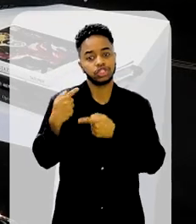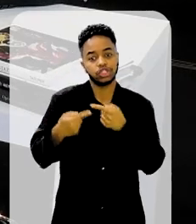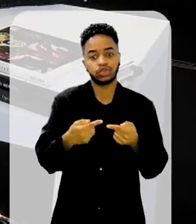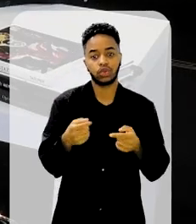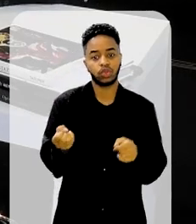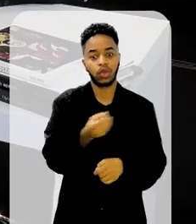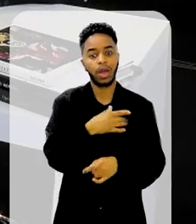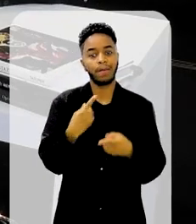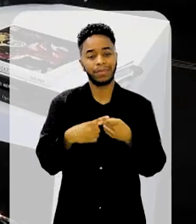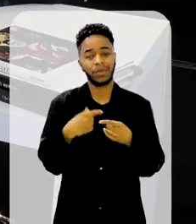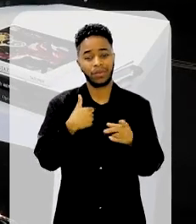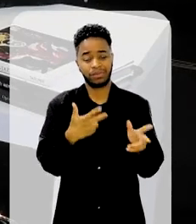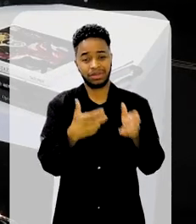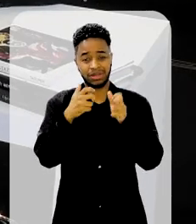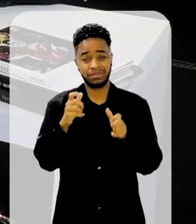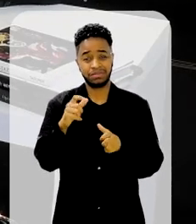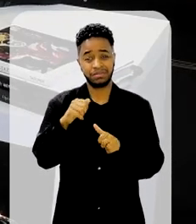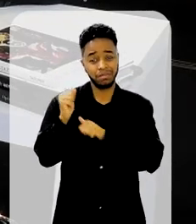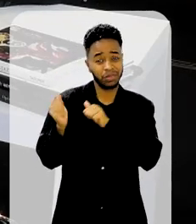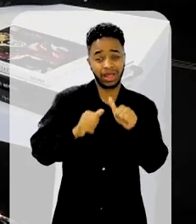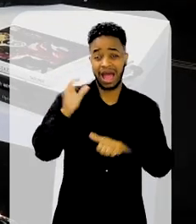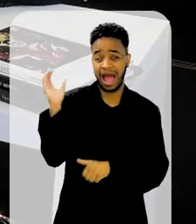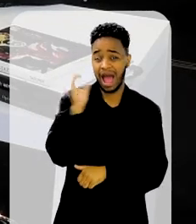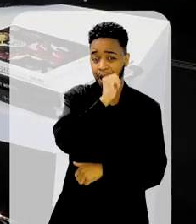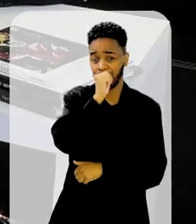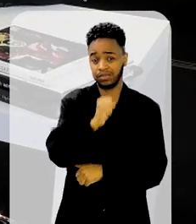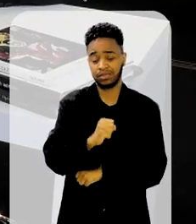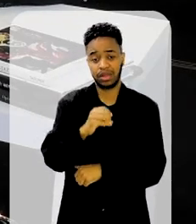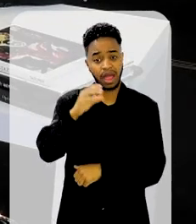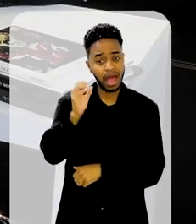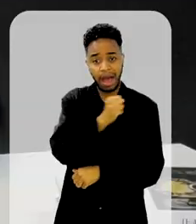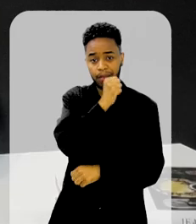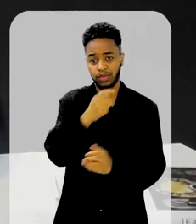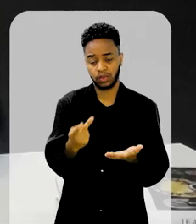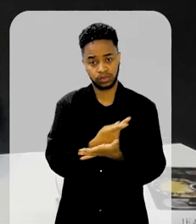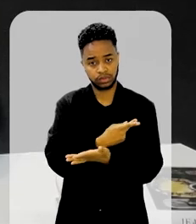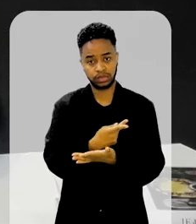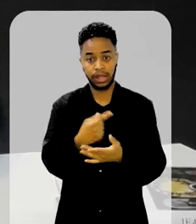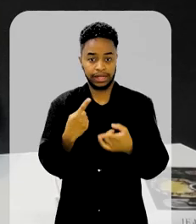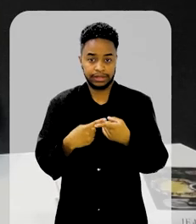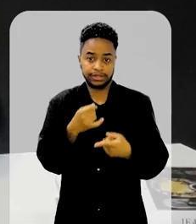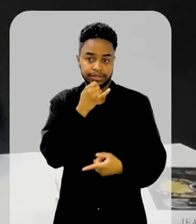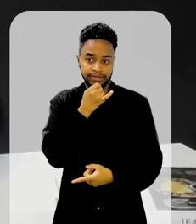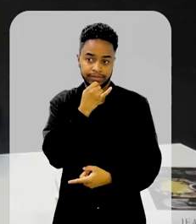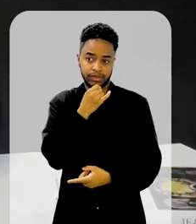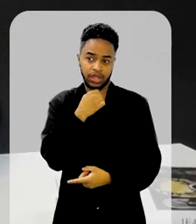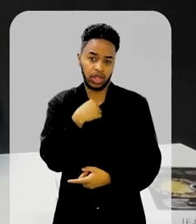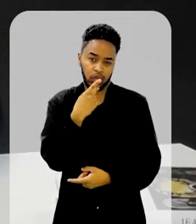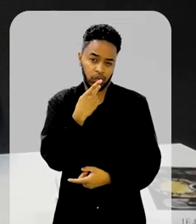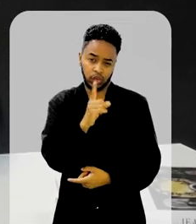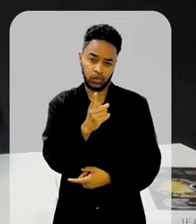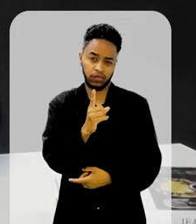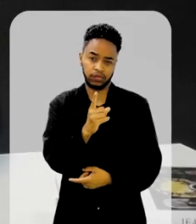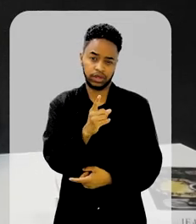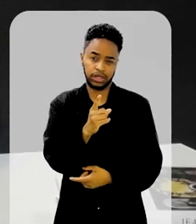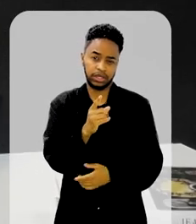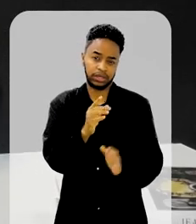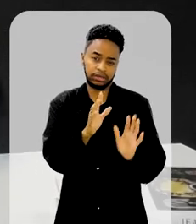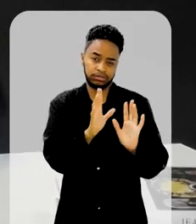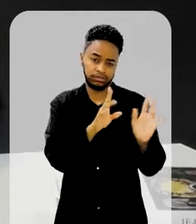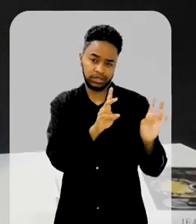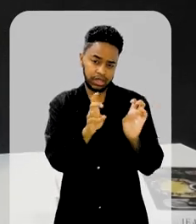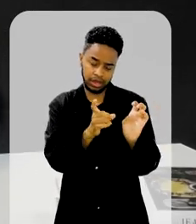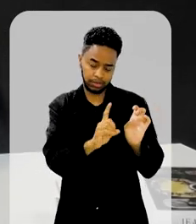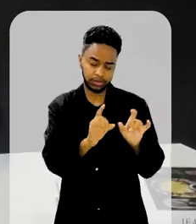nova geração eu vejo o carnaval com muitas mudanças sim e rápidas e rápidas né não ver por exemplo eu não vou citar negócio de